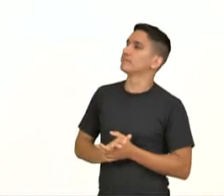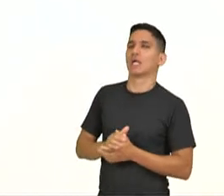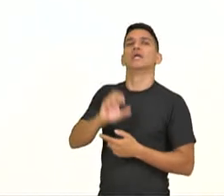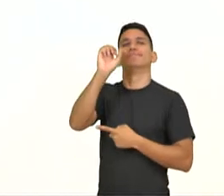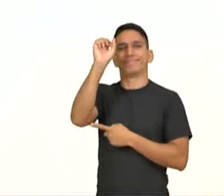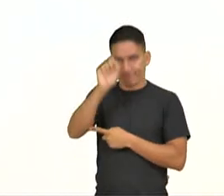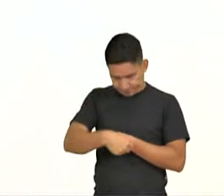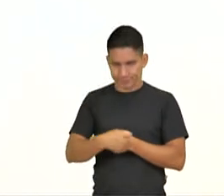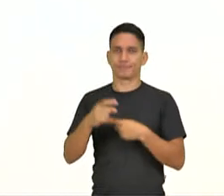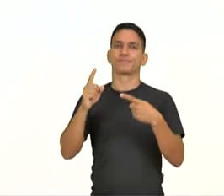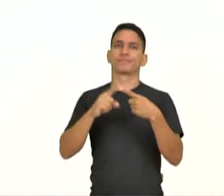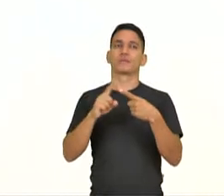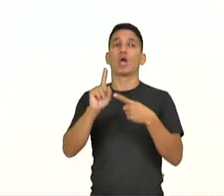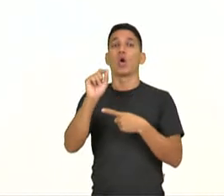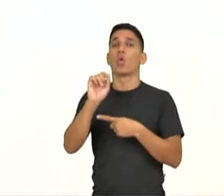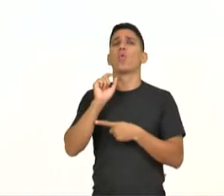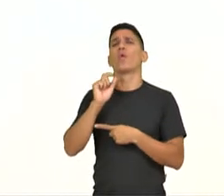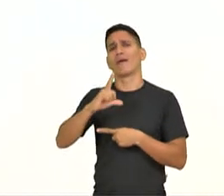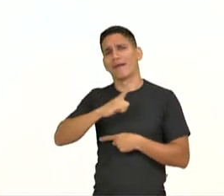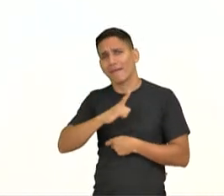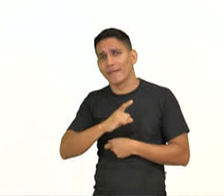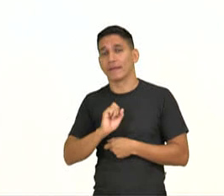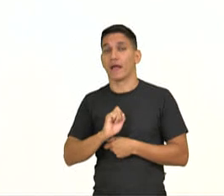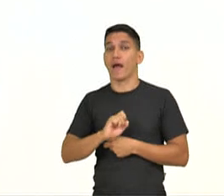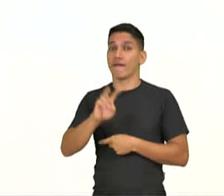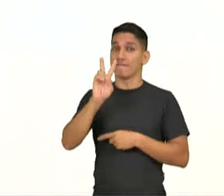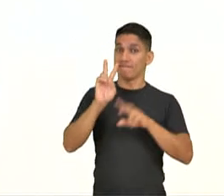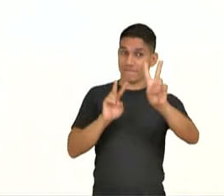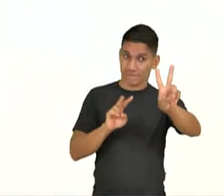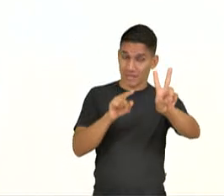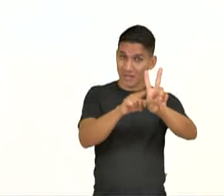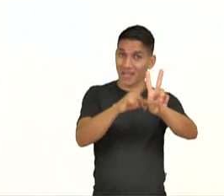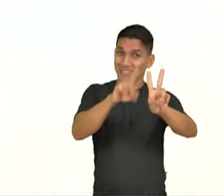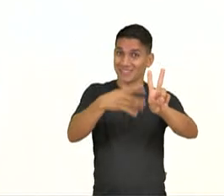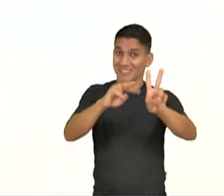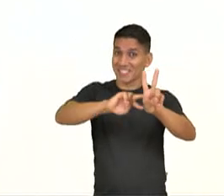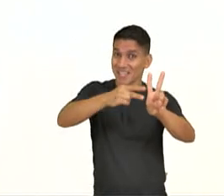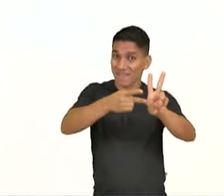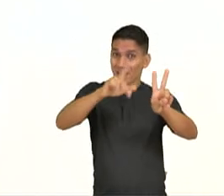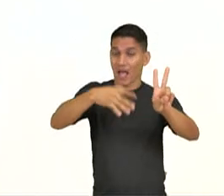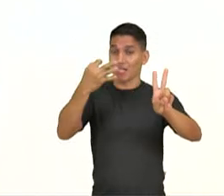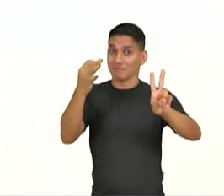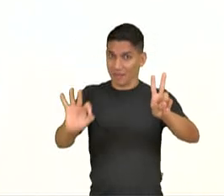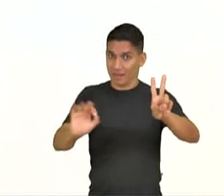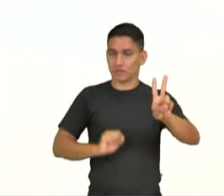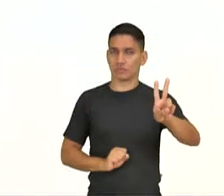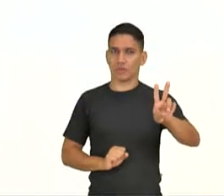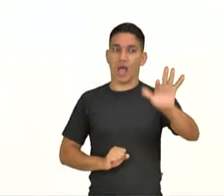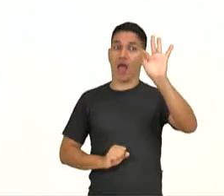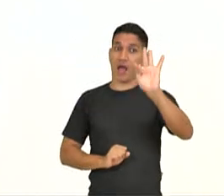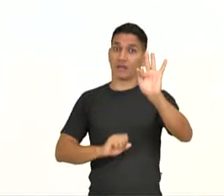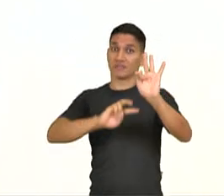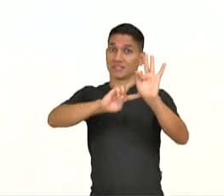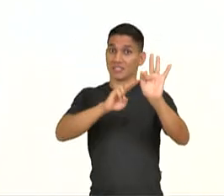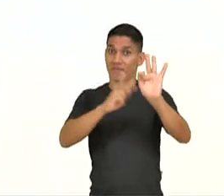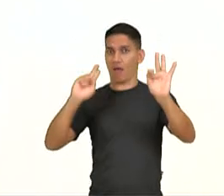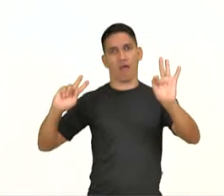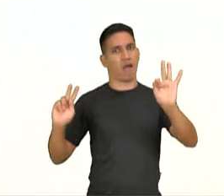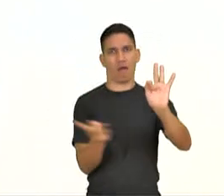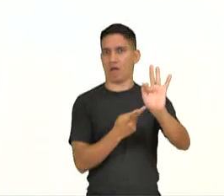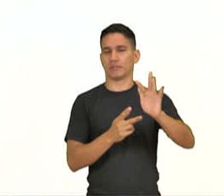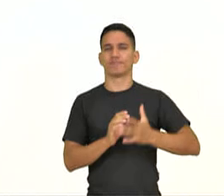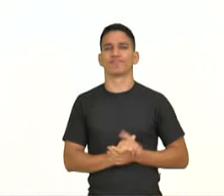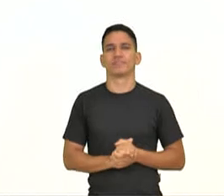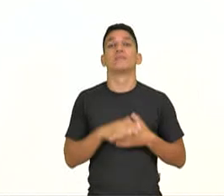Sim, o que, que nós temos? Para as verdadeiras, V, e para as falsas, evidentemente, F. Os alcanos